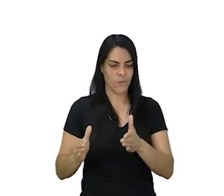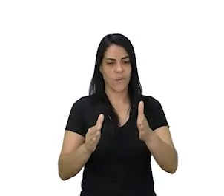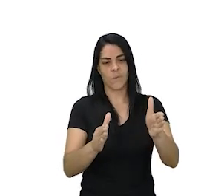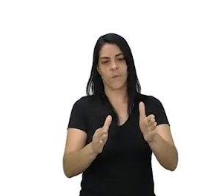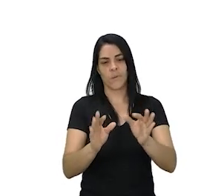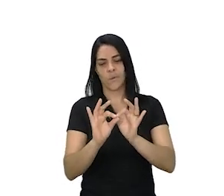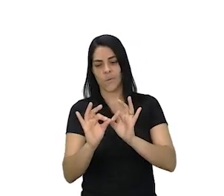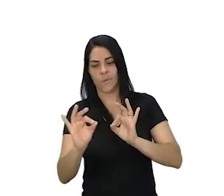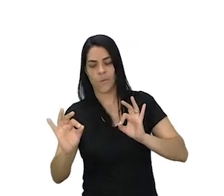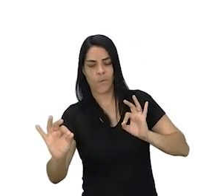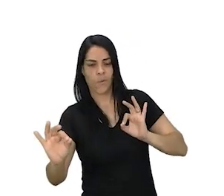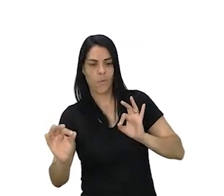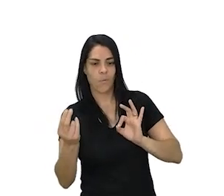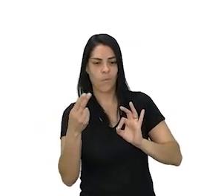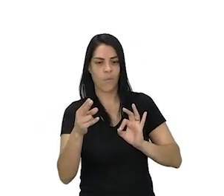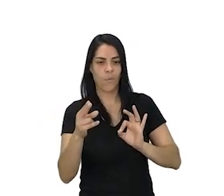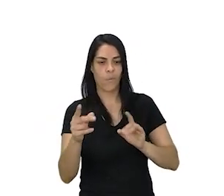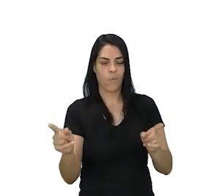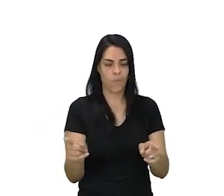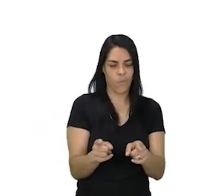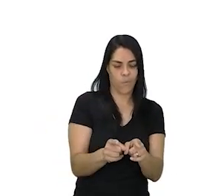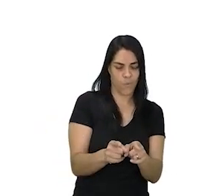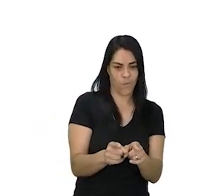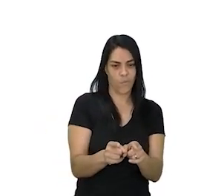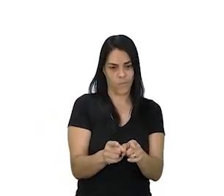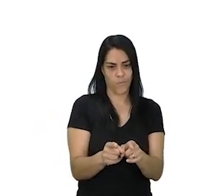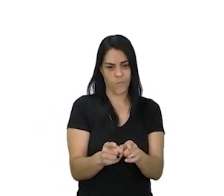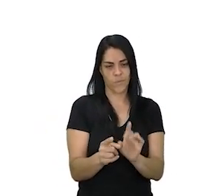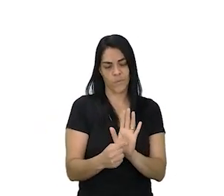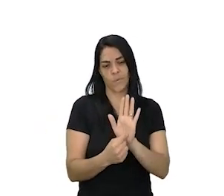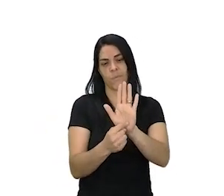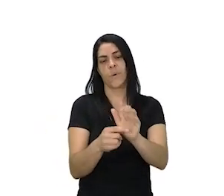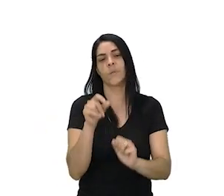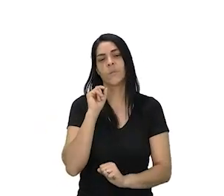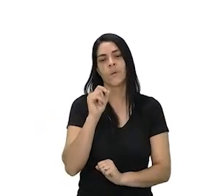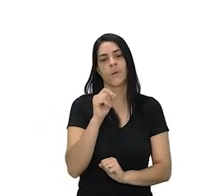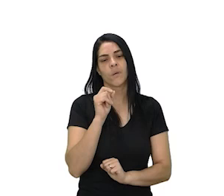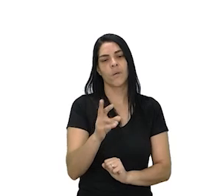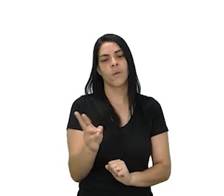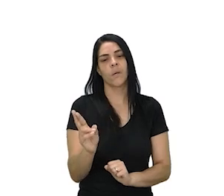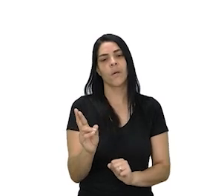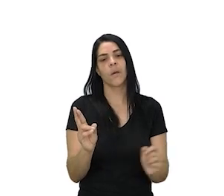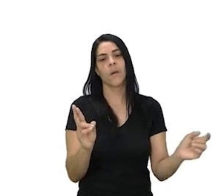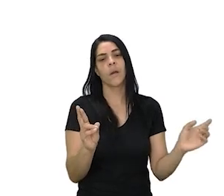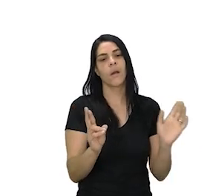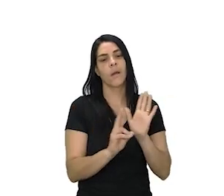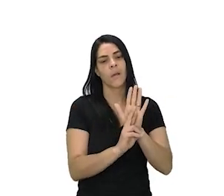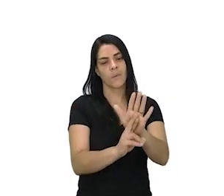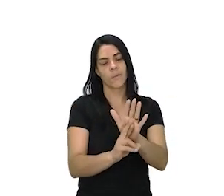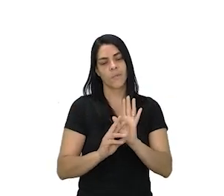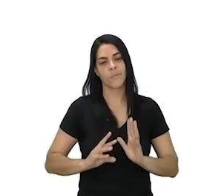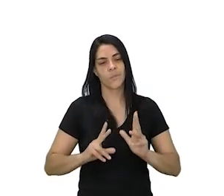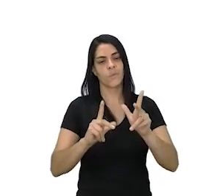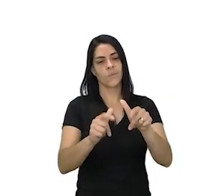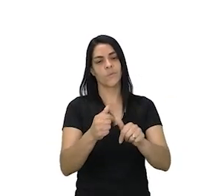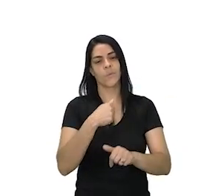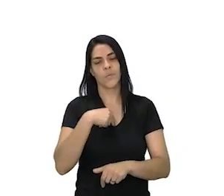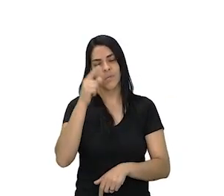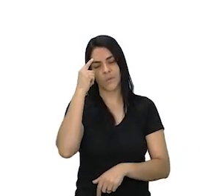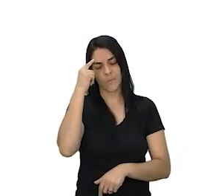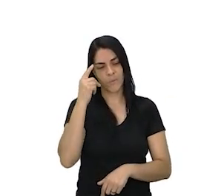um caminho mais curto traz ali, no fundo, a representação daquilo que eu penso e daquilo que eu